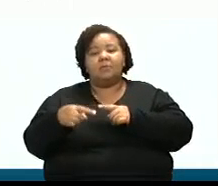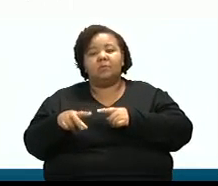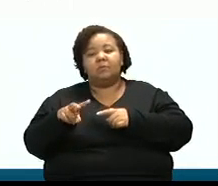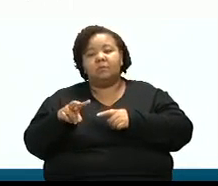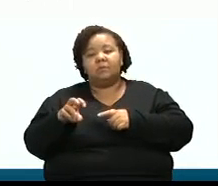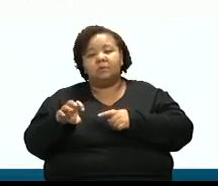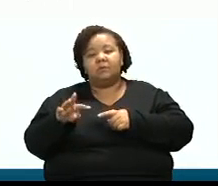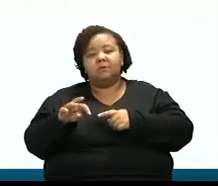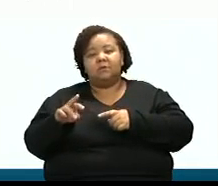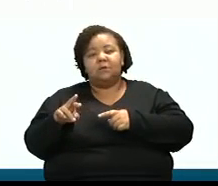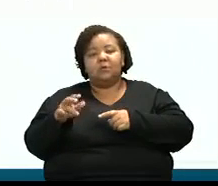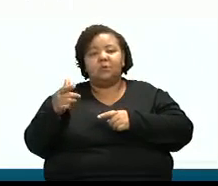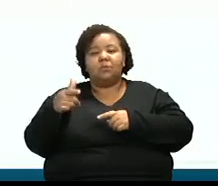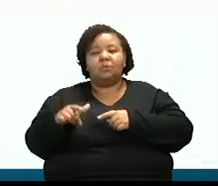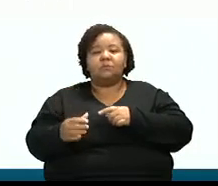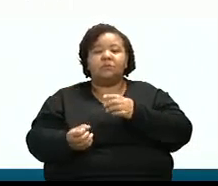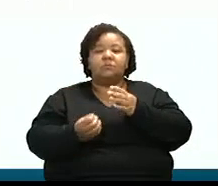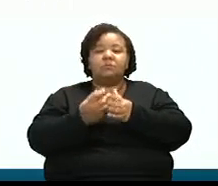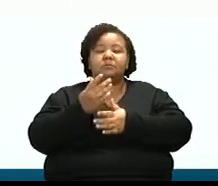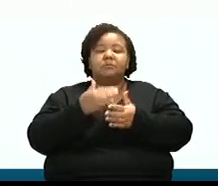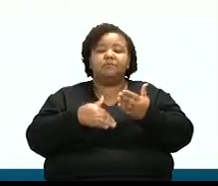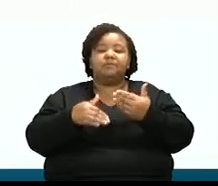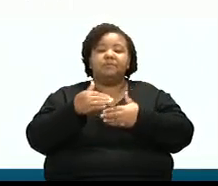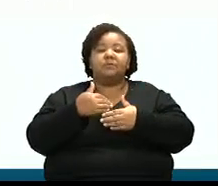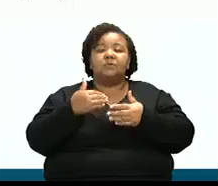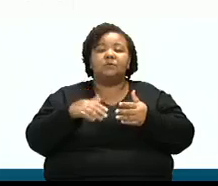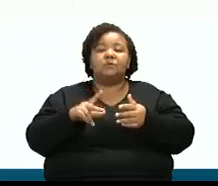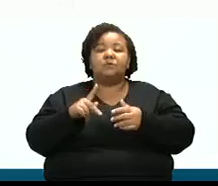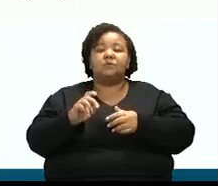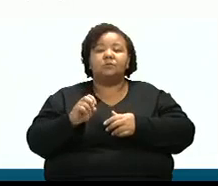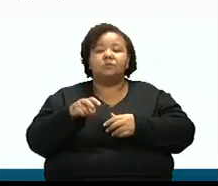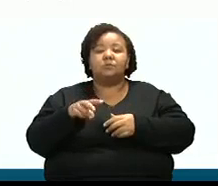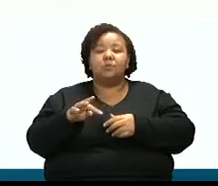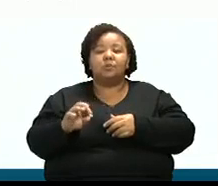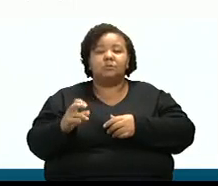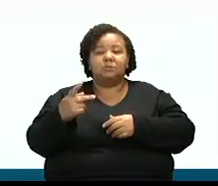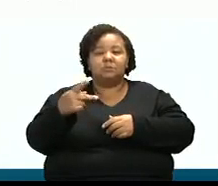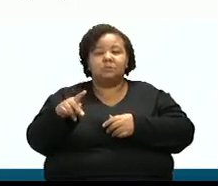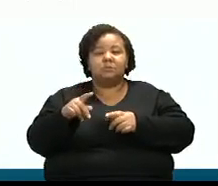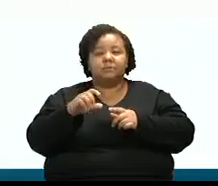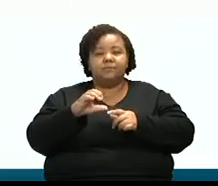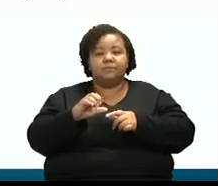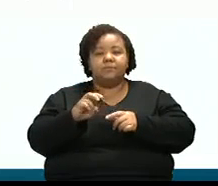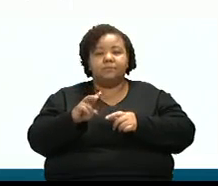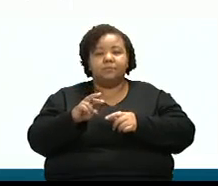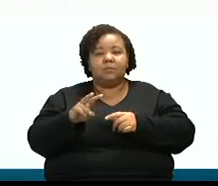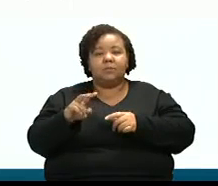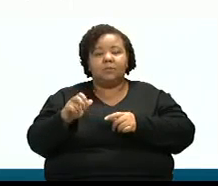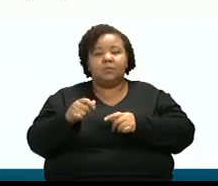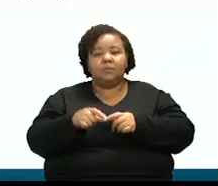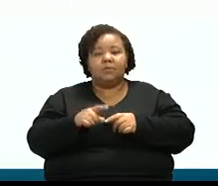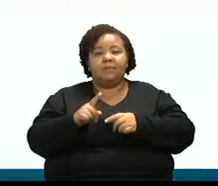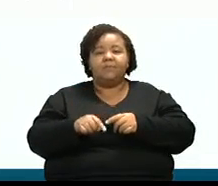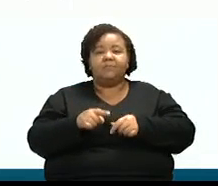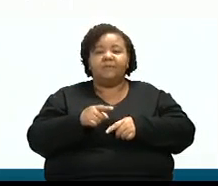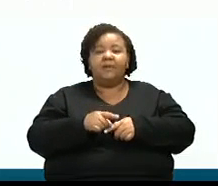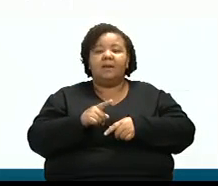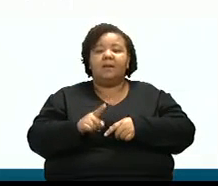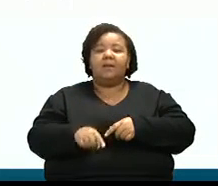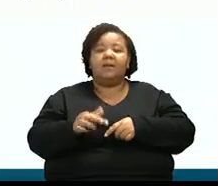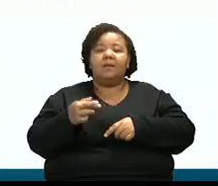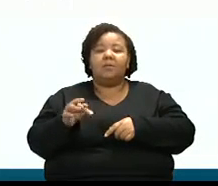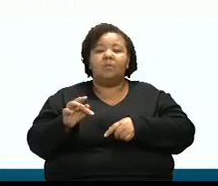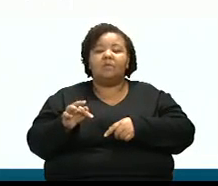consigo construir todos os pontos que caracterizam essa curva. Então, a expressão vetorial ela é uma